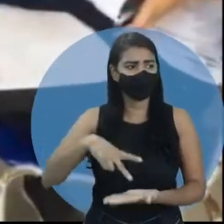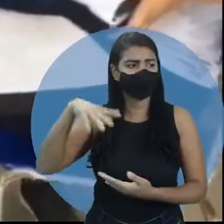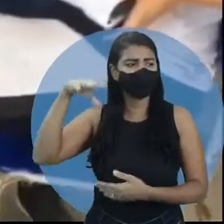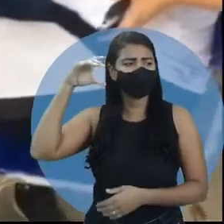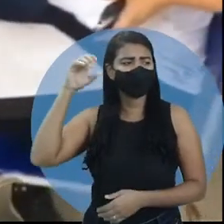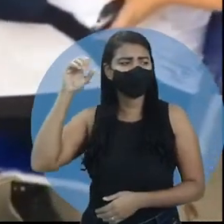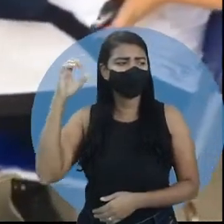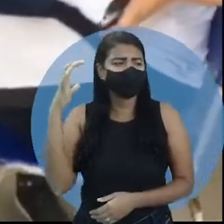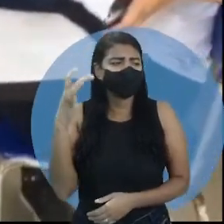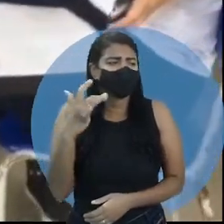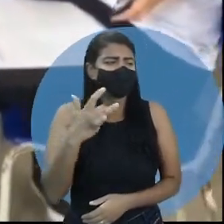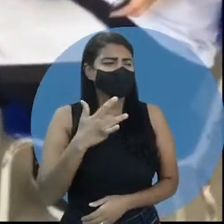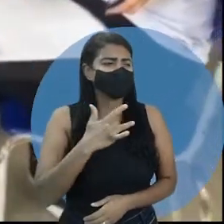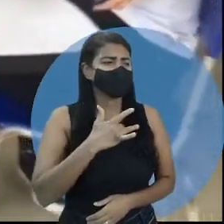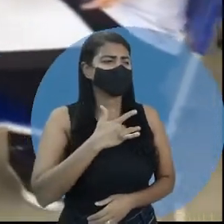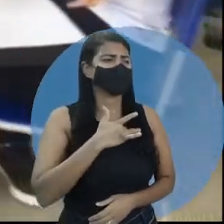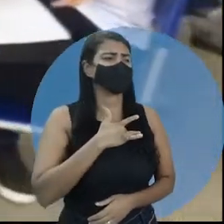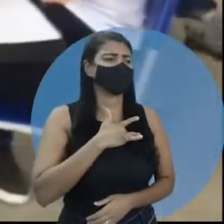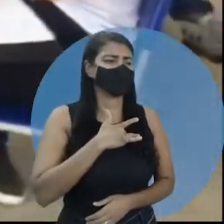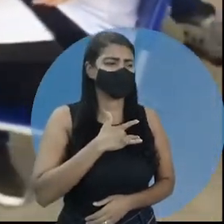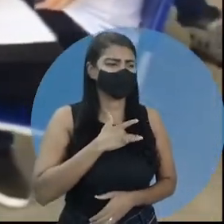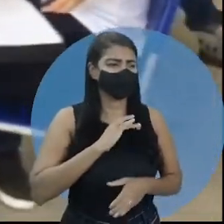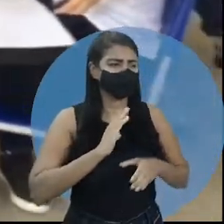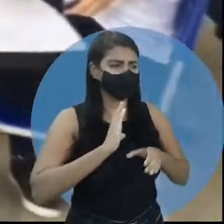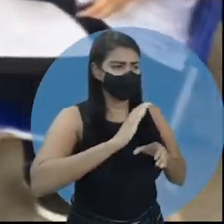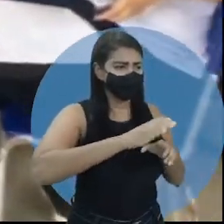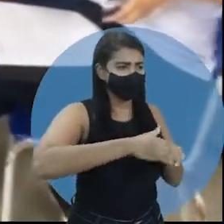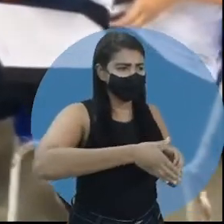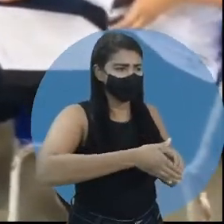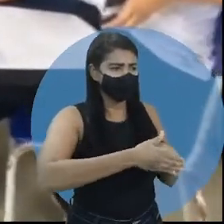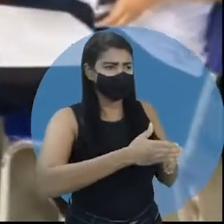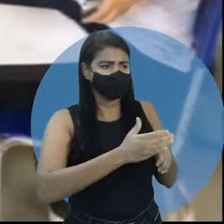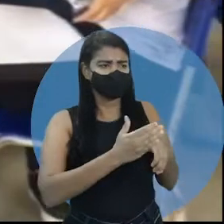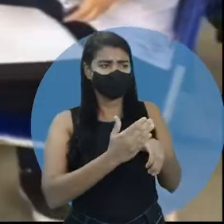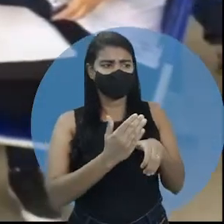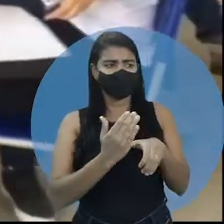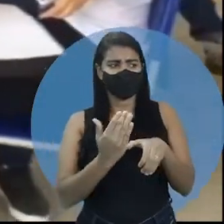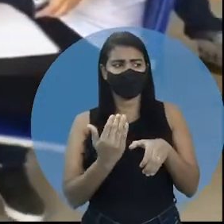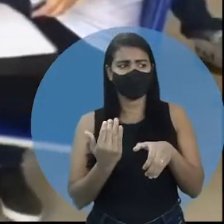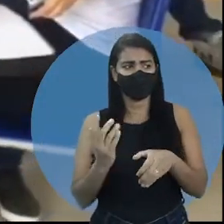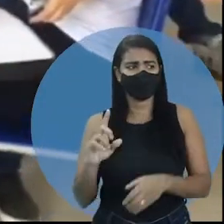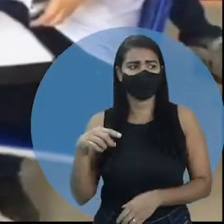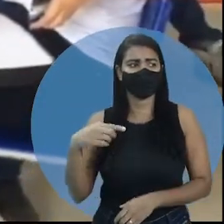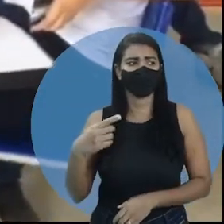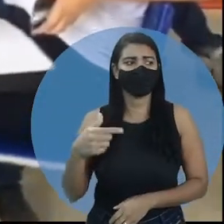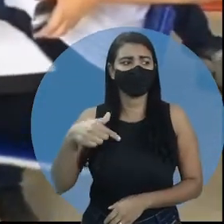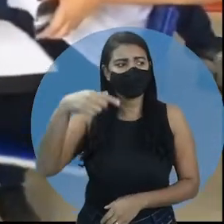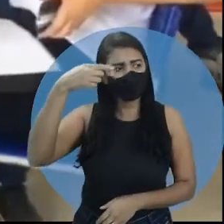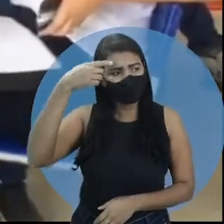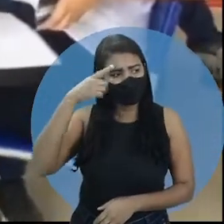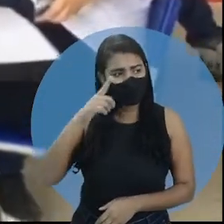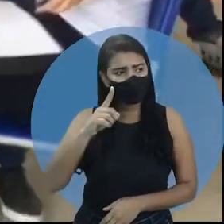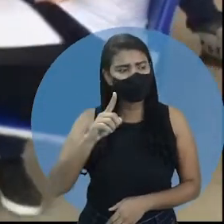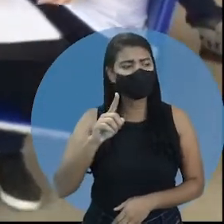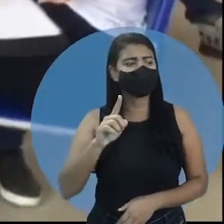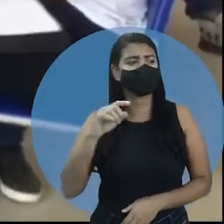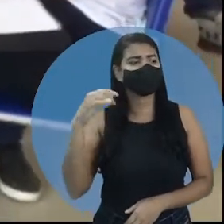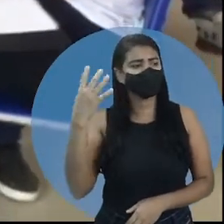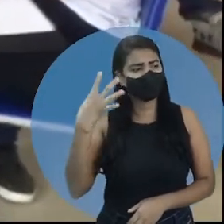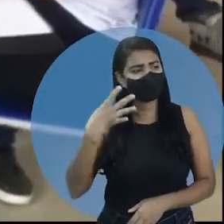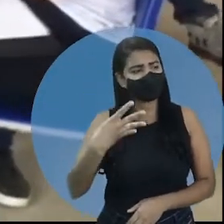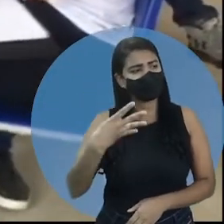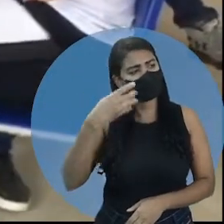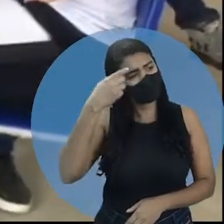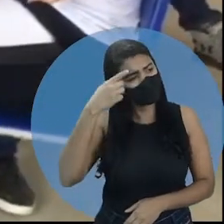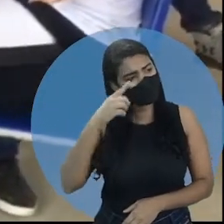Lázaro ouviu a sua voz quando aquela pedra removeu. Depois de 4